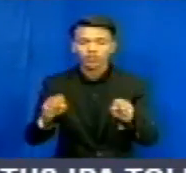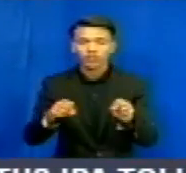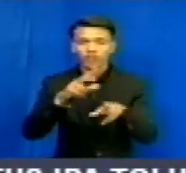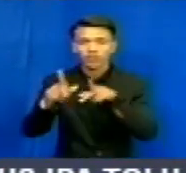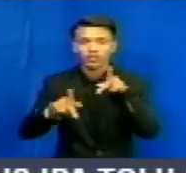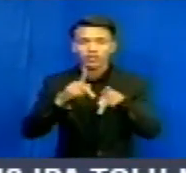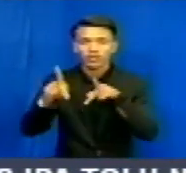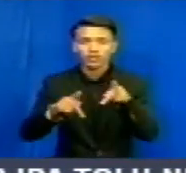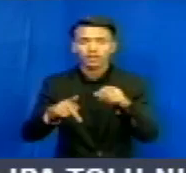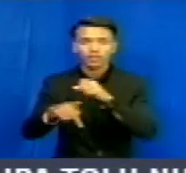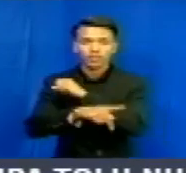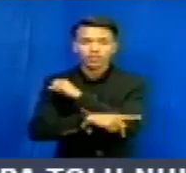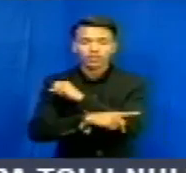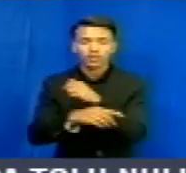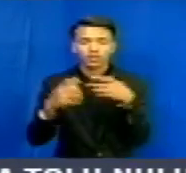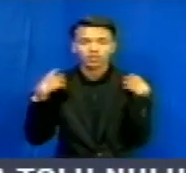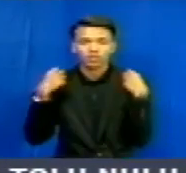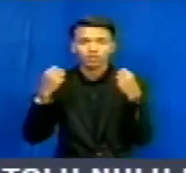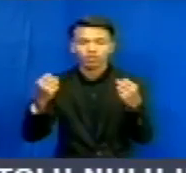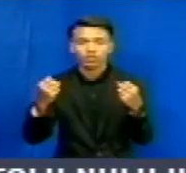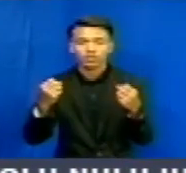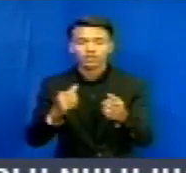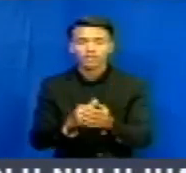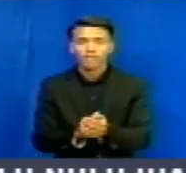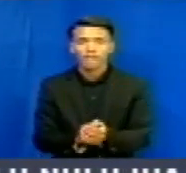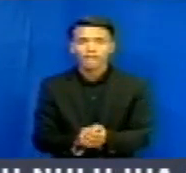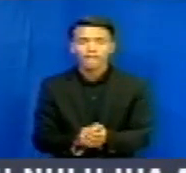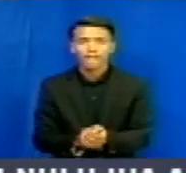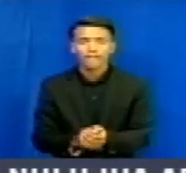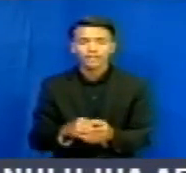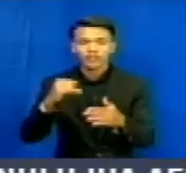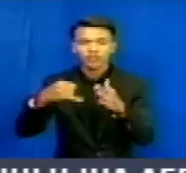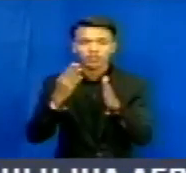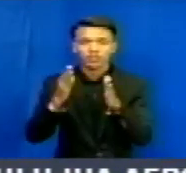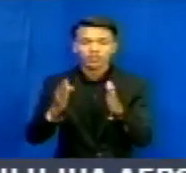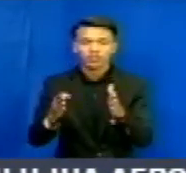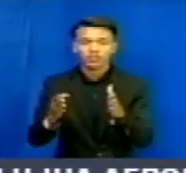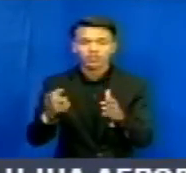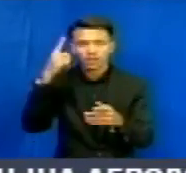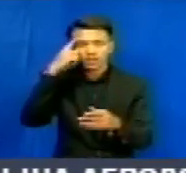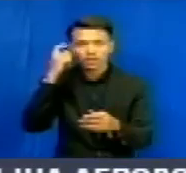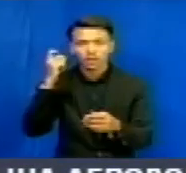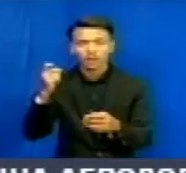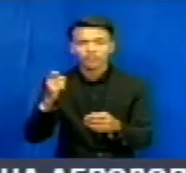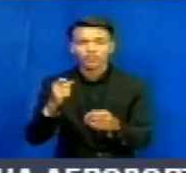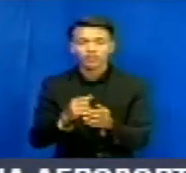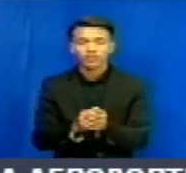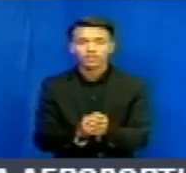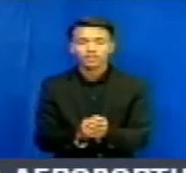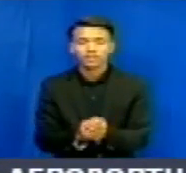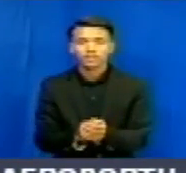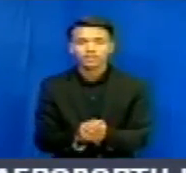uma portuguesa em forja, a tu tempo, a capacidade jornalista ser na tamba, capacidade